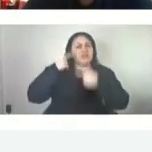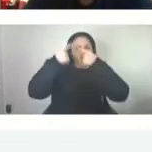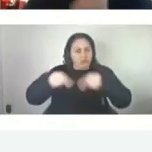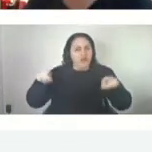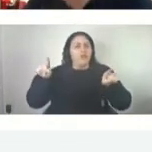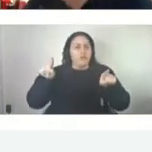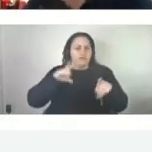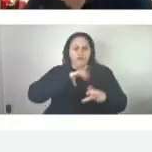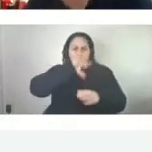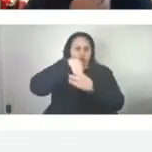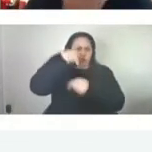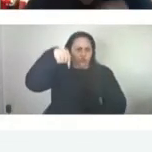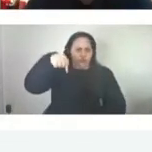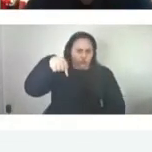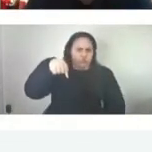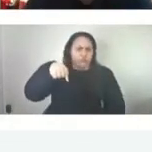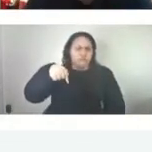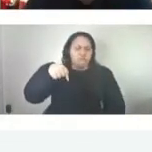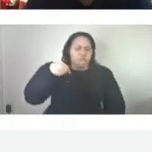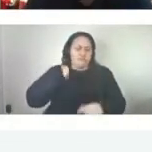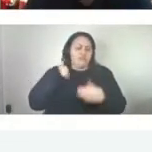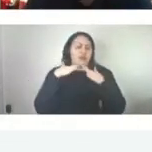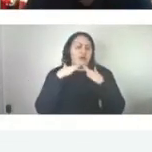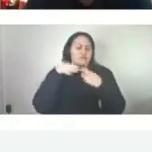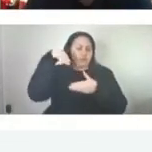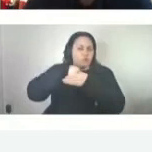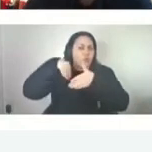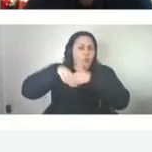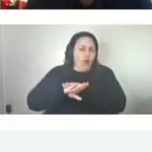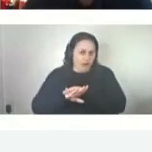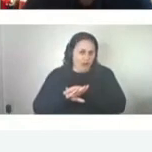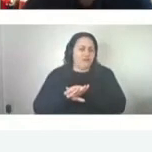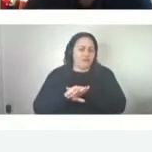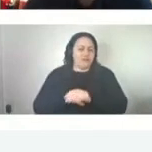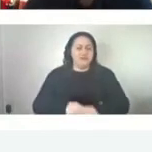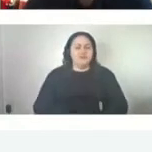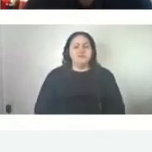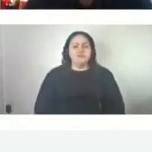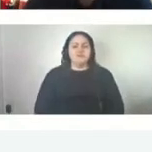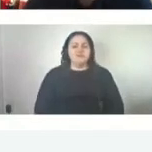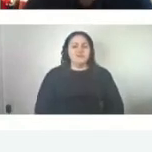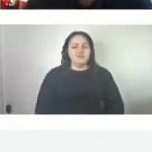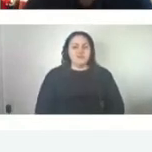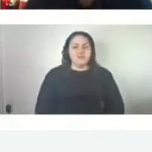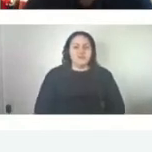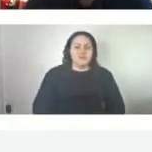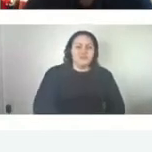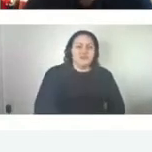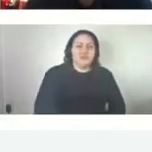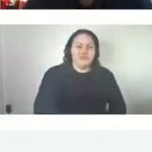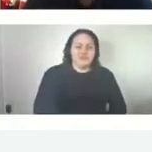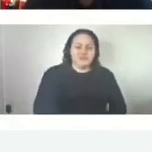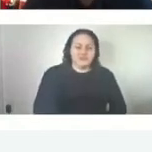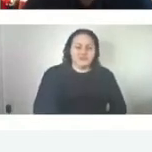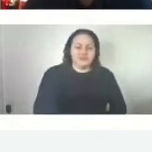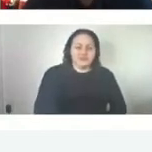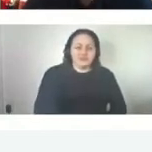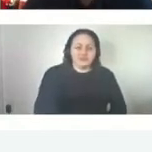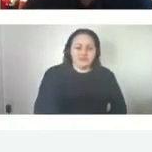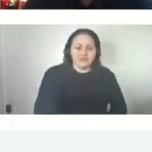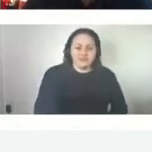toda aqui em casa, né? Pronta para voltar a as galerias, assim que a gente pudesse encontrar o outro,